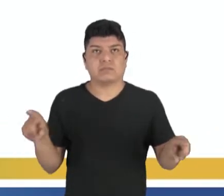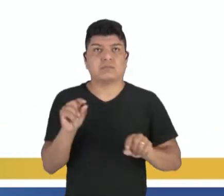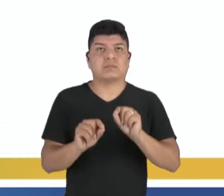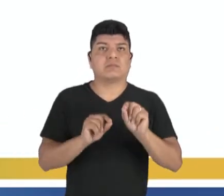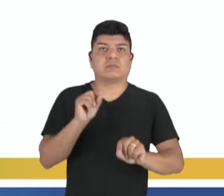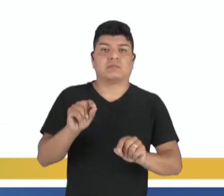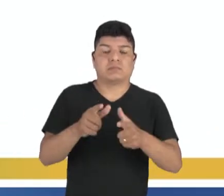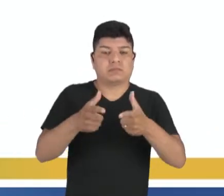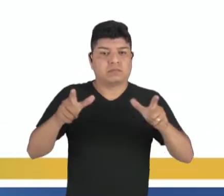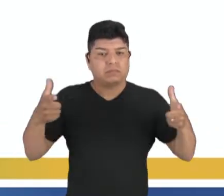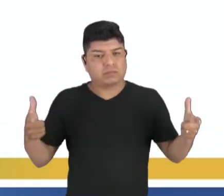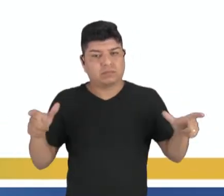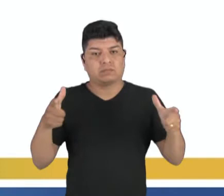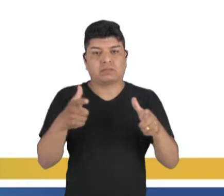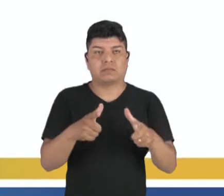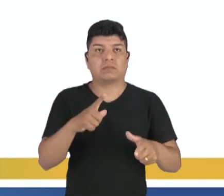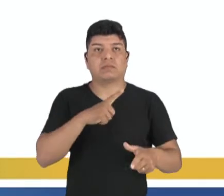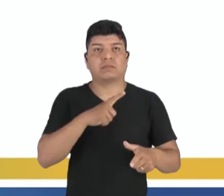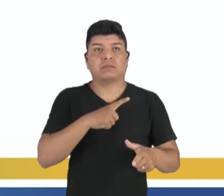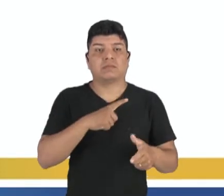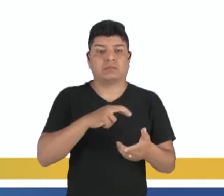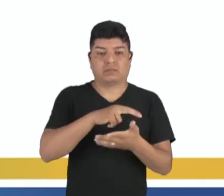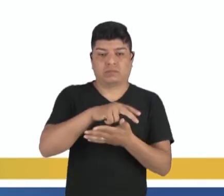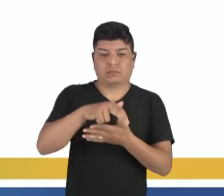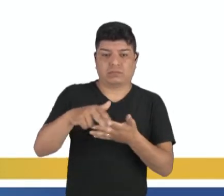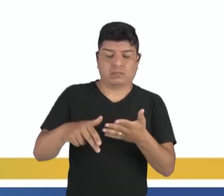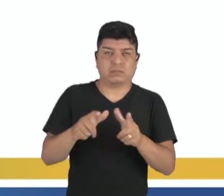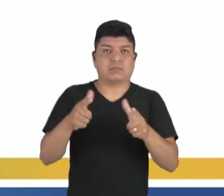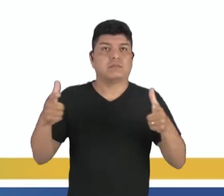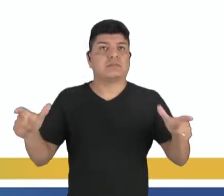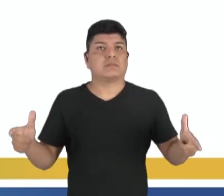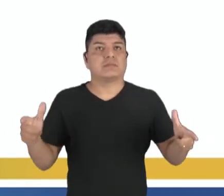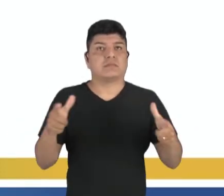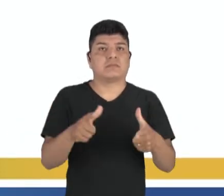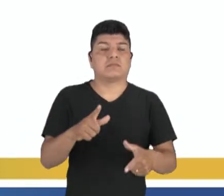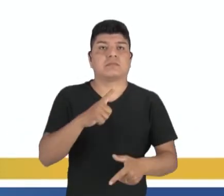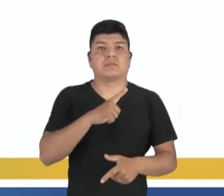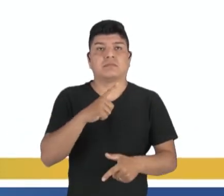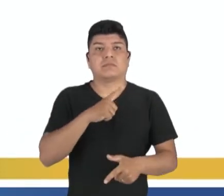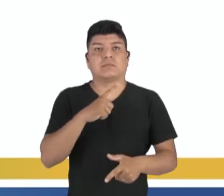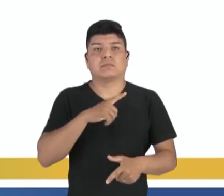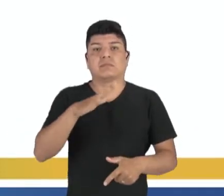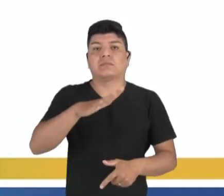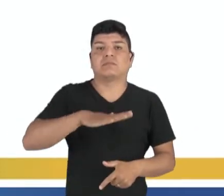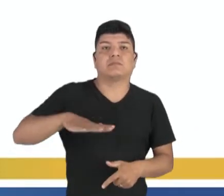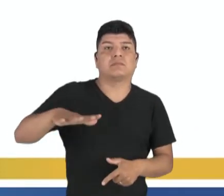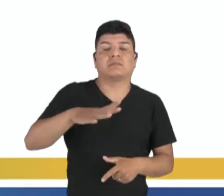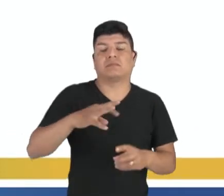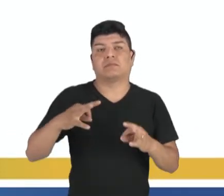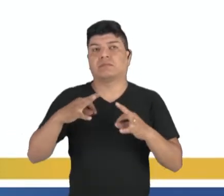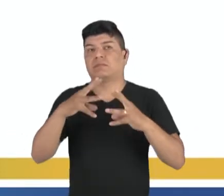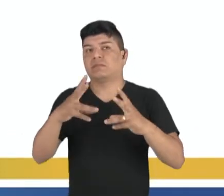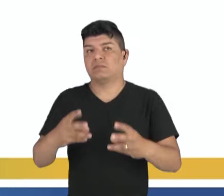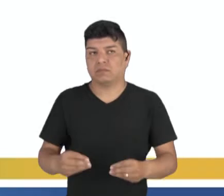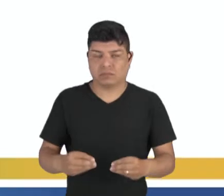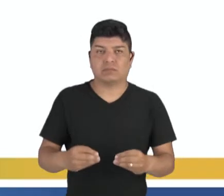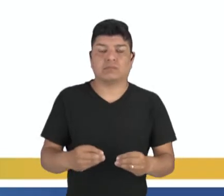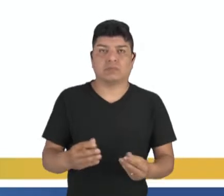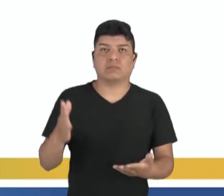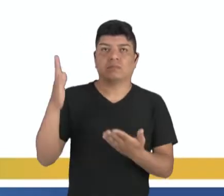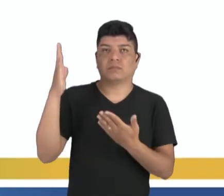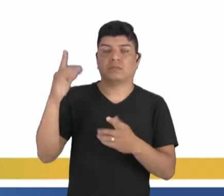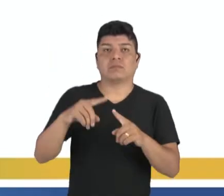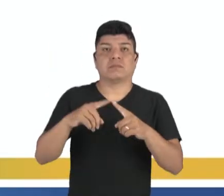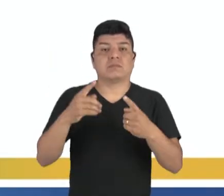seu tamanho. Nós temos vírus de vários tamanhos. Nós temos aí, de uma maneira geral, todos como